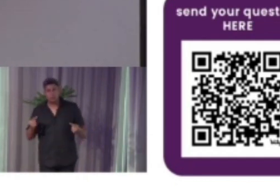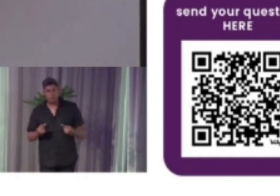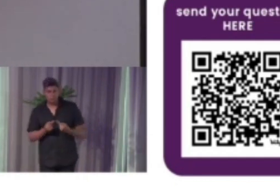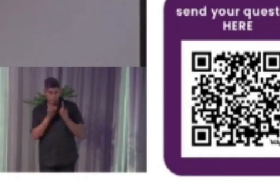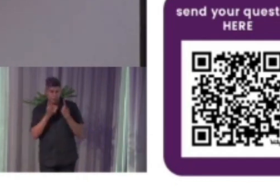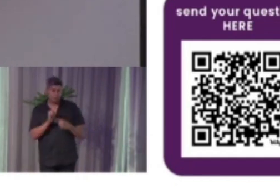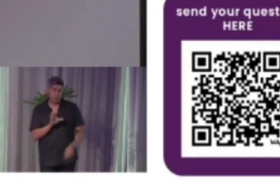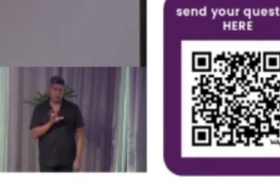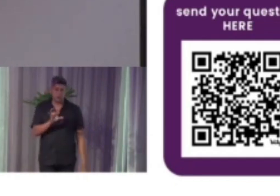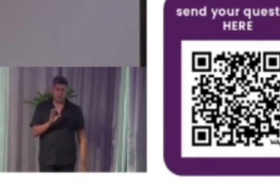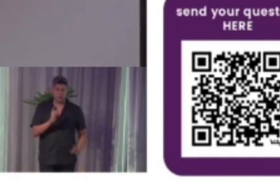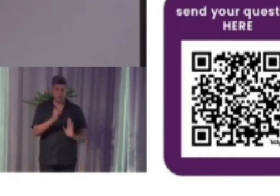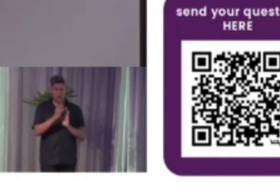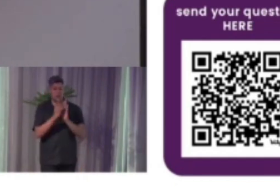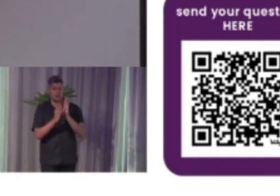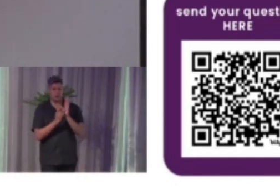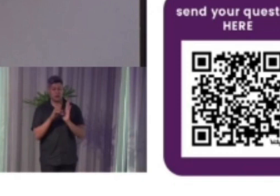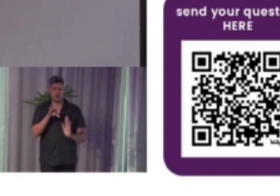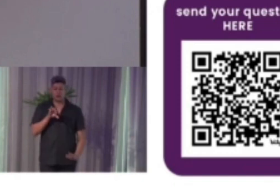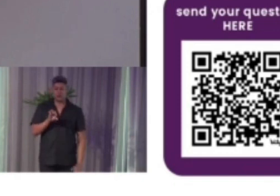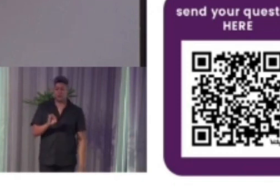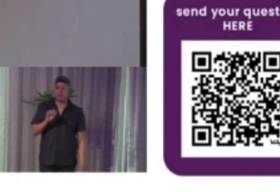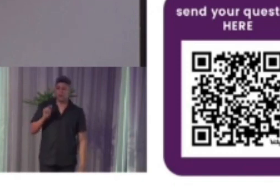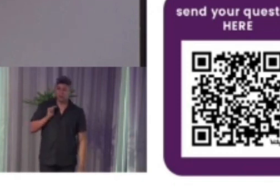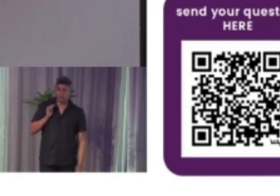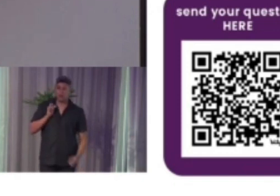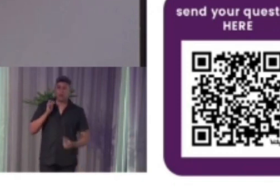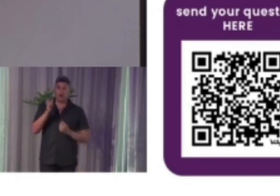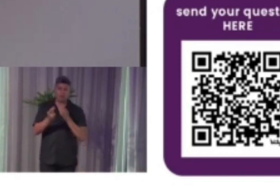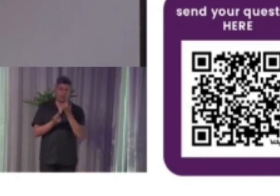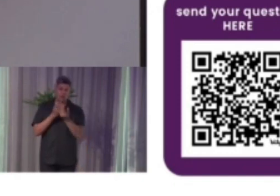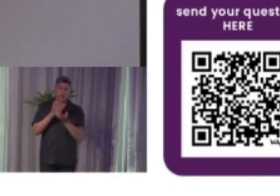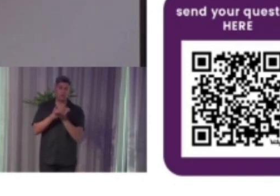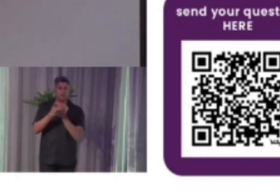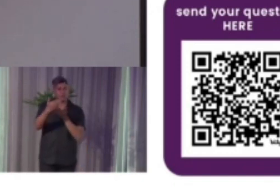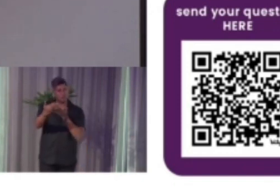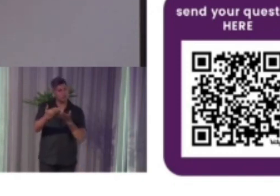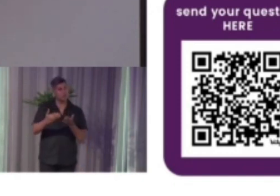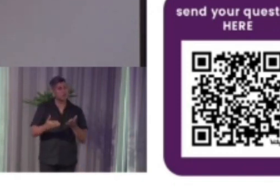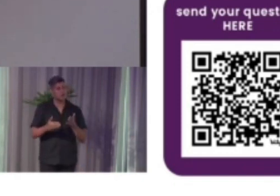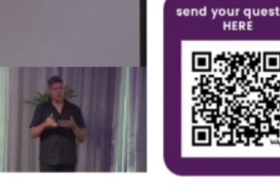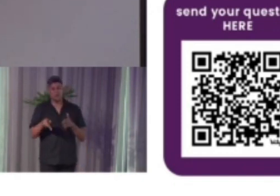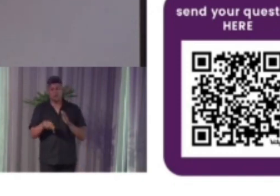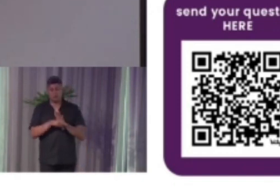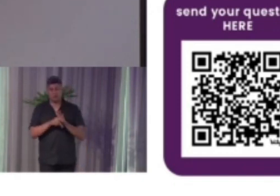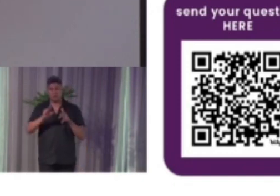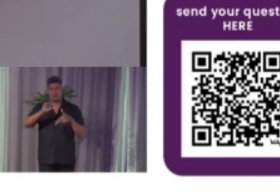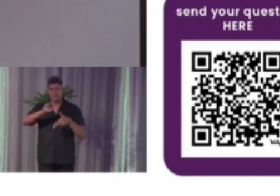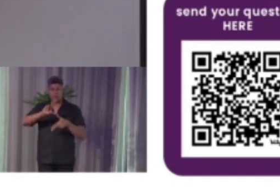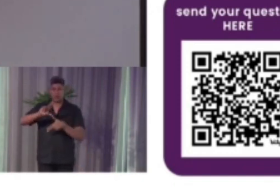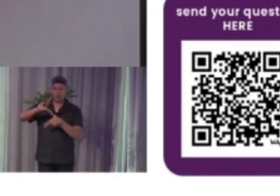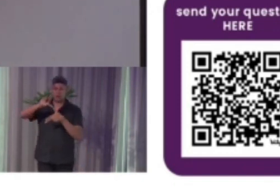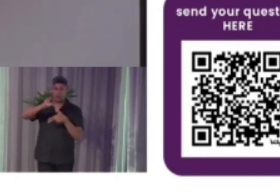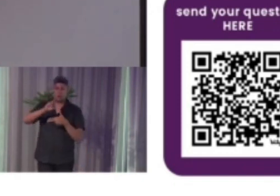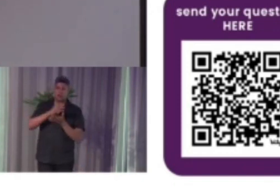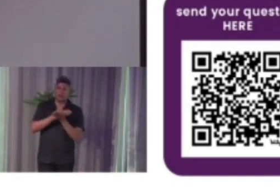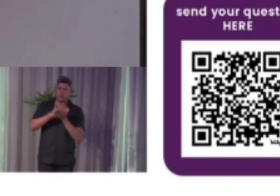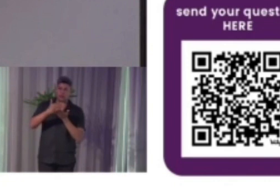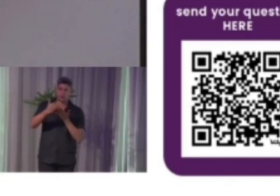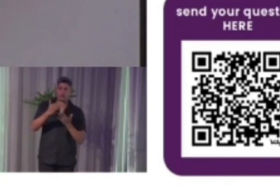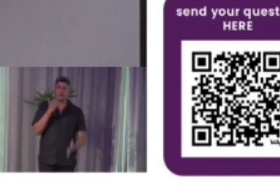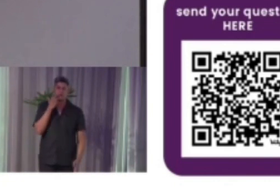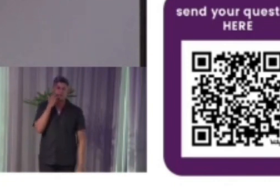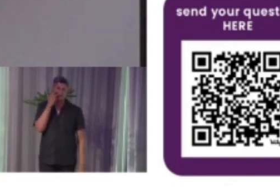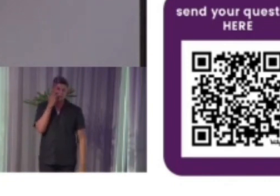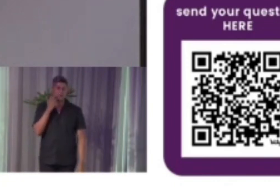de 90, existiram algumas iniciativas, uma de um registro latino-americano, uma iniciativa muito tímida